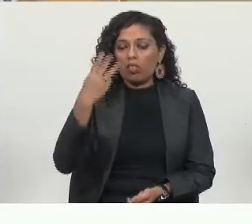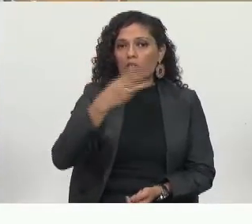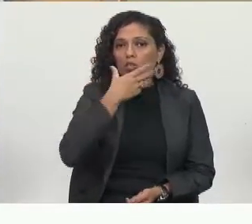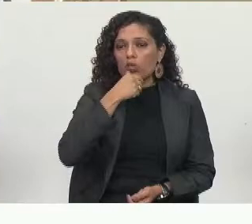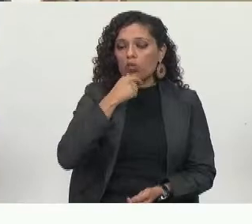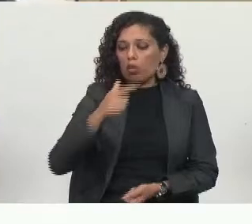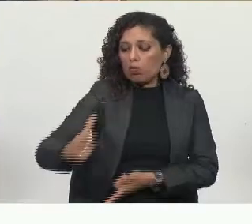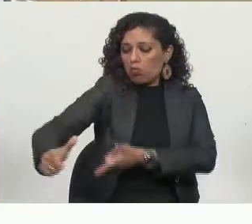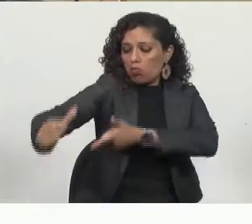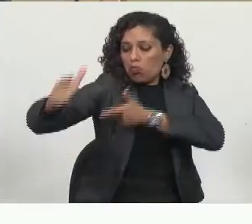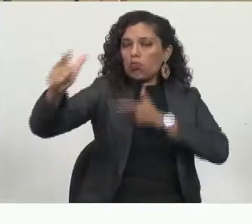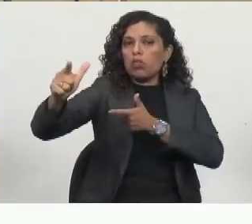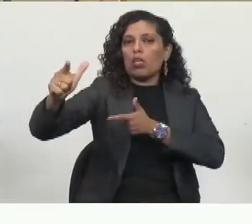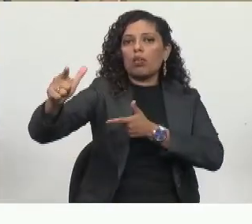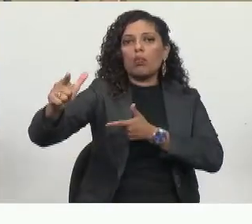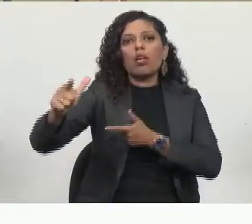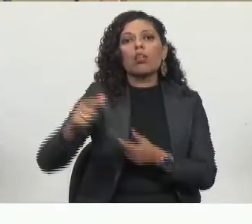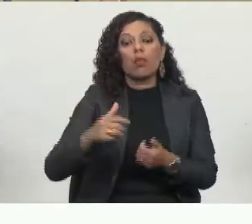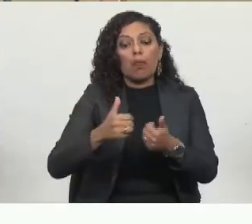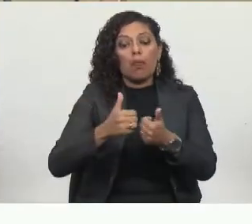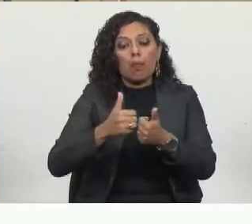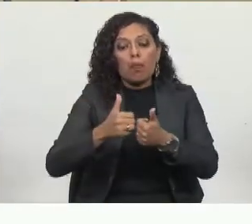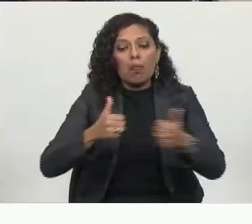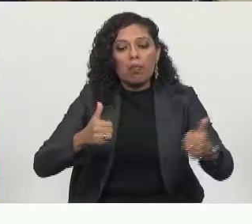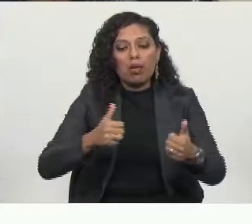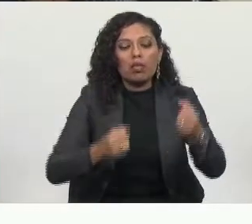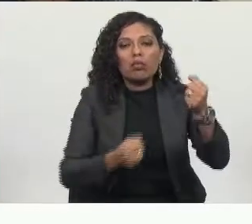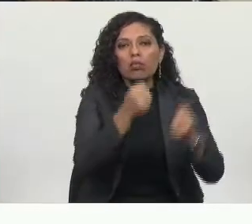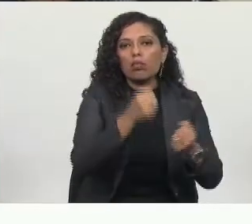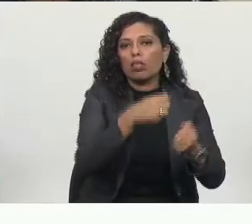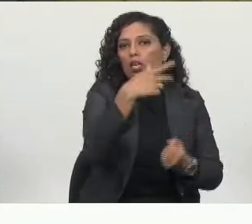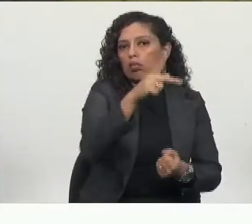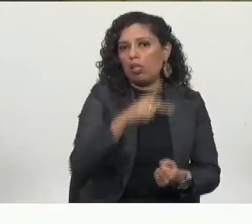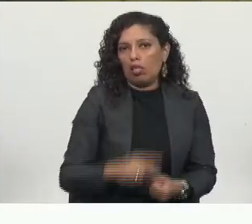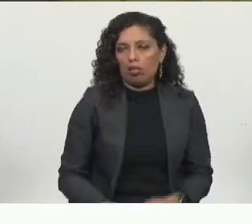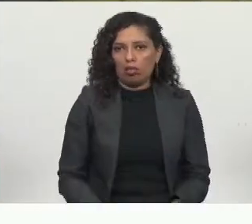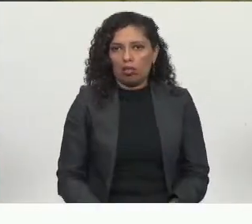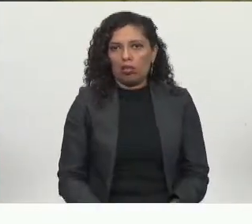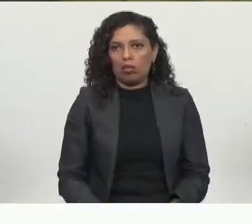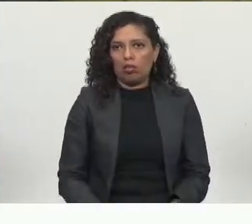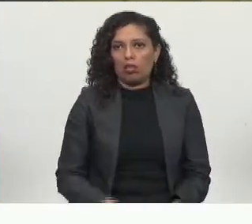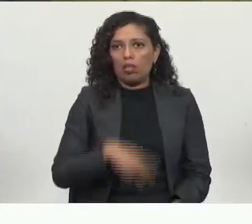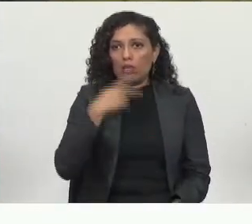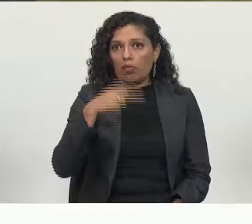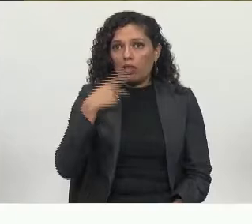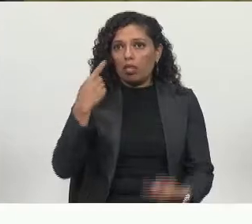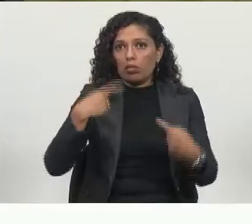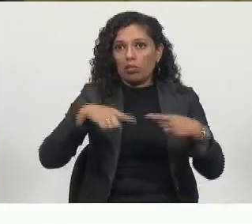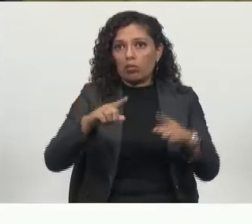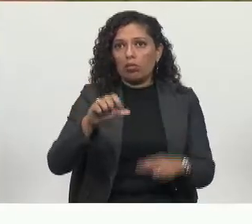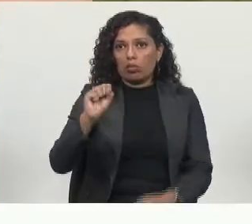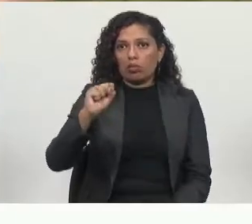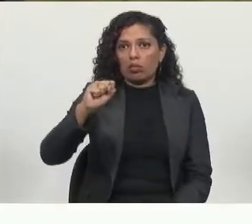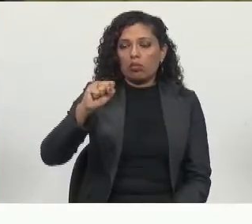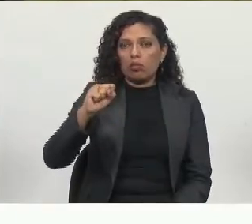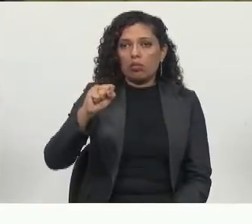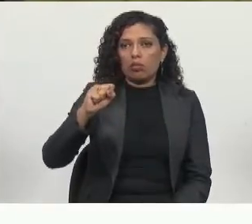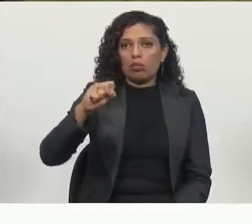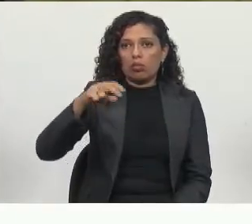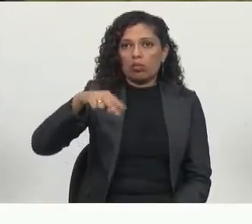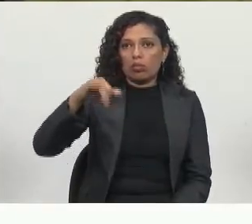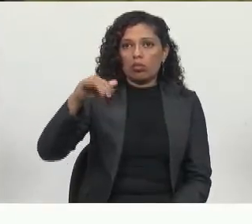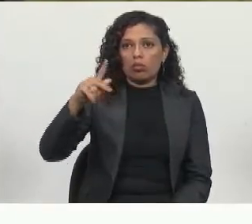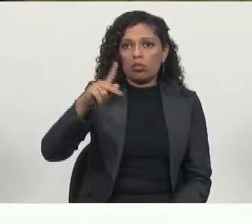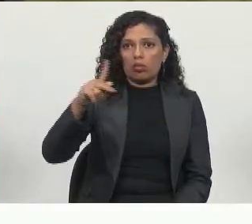e de fuzil. Eu duvido. Eu duvido mais. Foi criticado o uso de sniper, não foi? Se tivesse um sniper ali, não deixaria ela